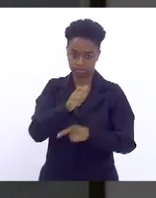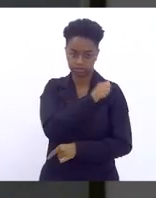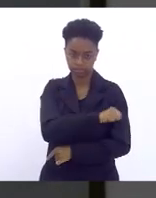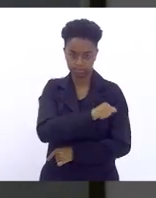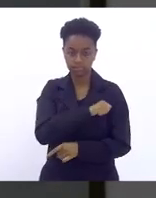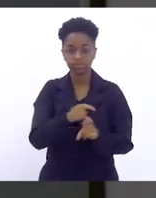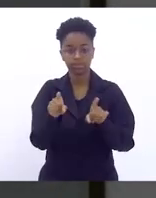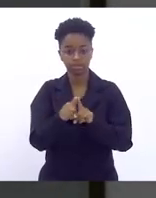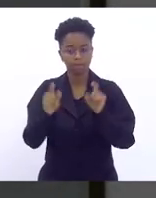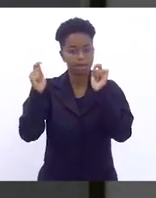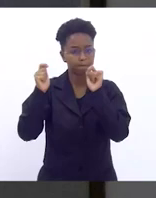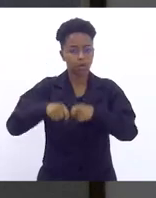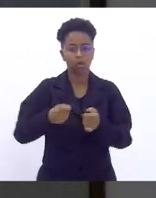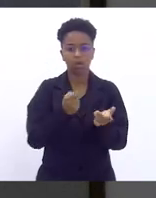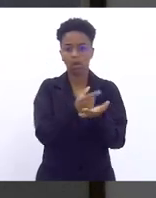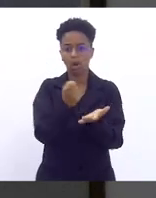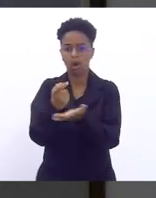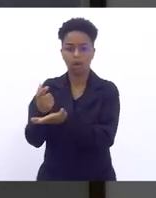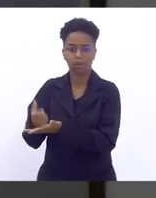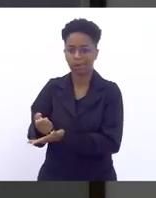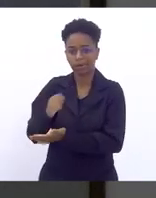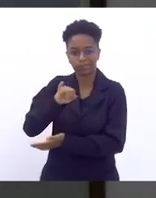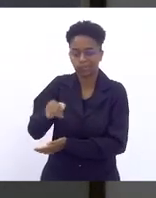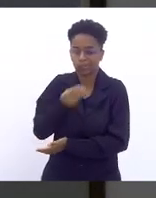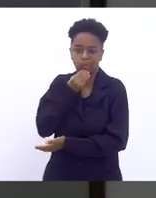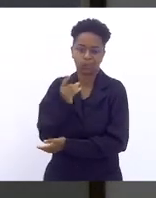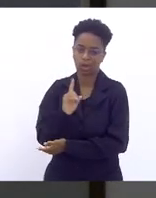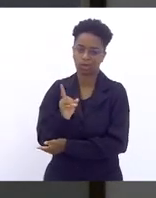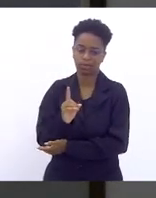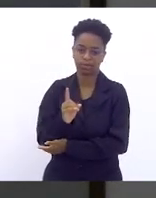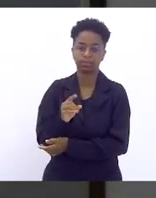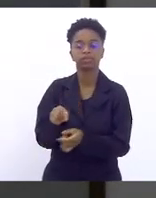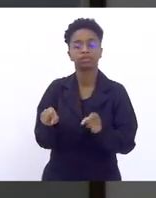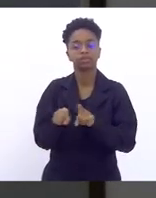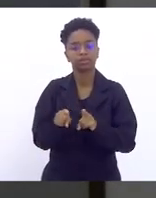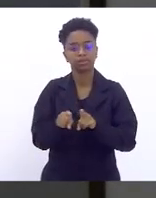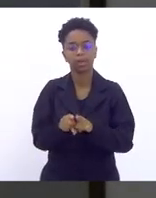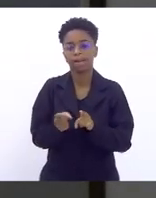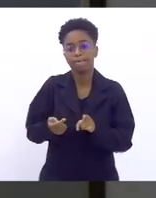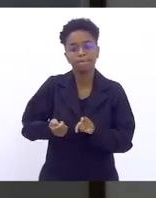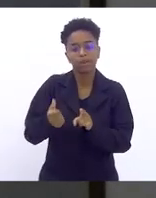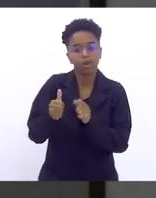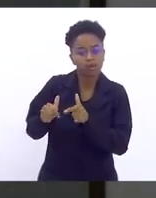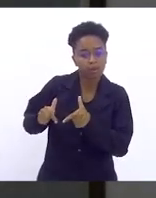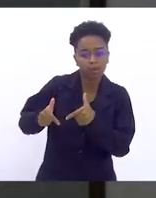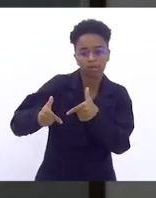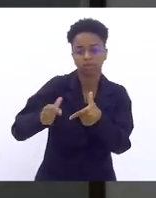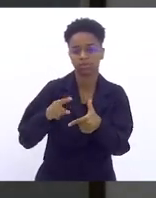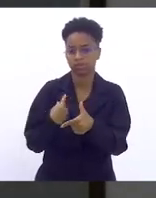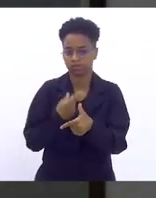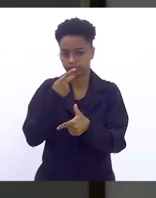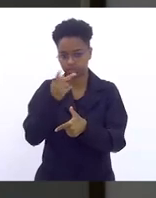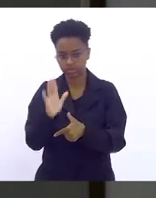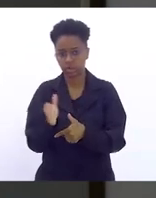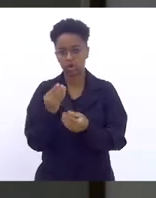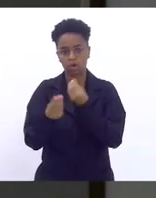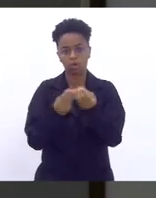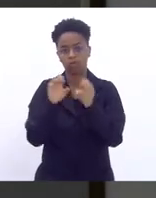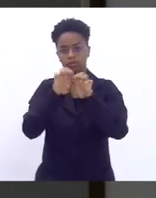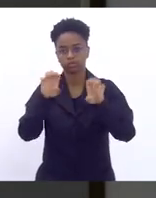potencial de compras pouco aproveitado né e um pouco encadeamento que é um pouco do que nós falamos aqui da estrutura